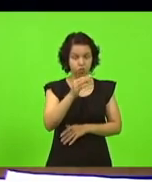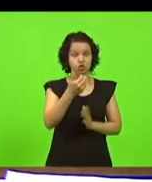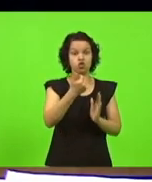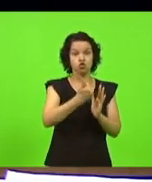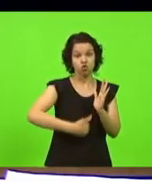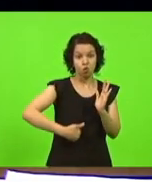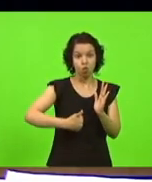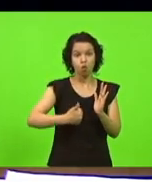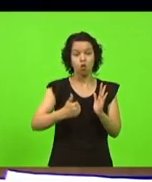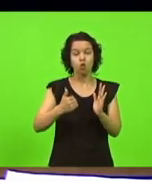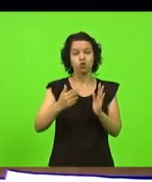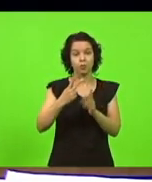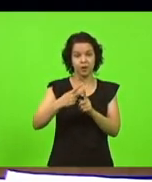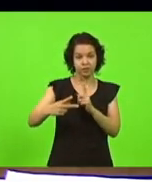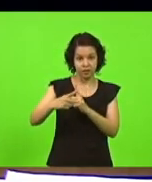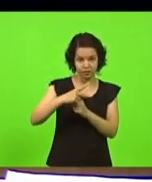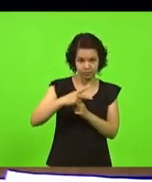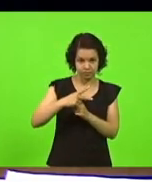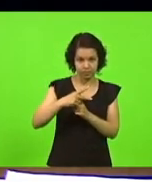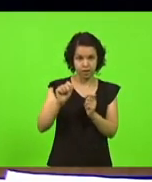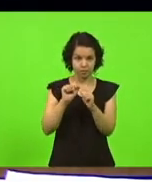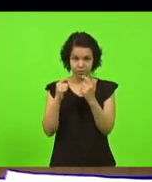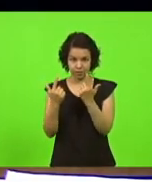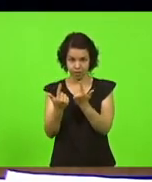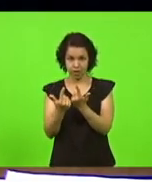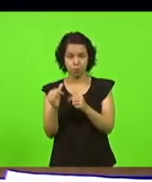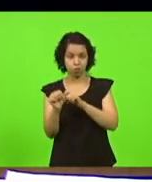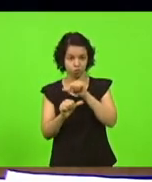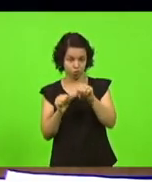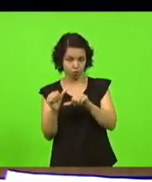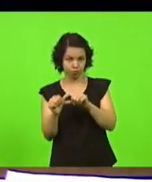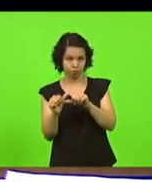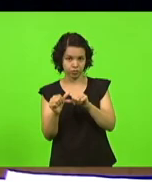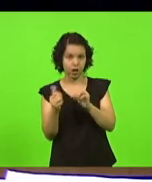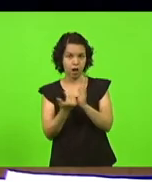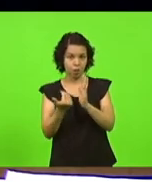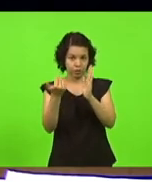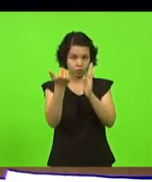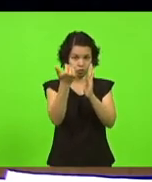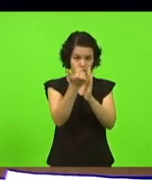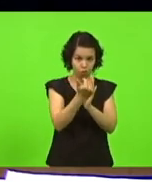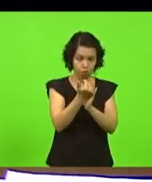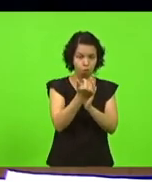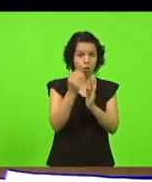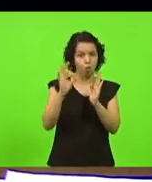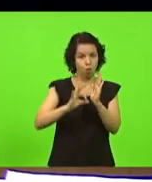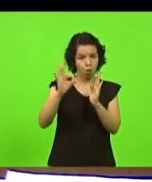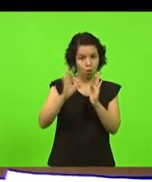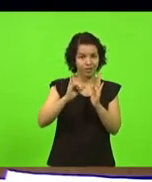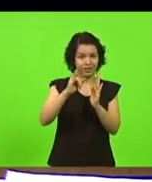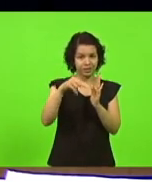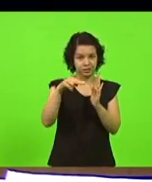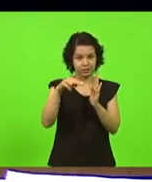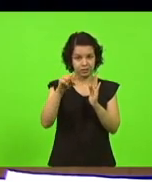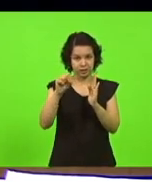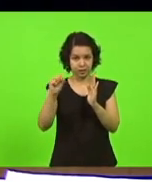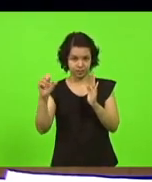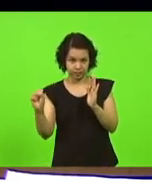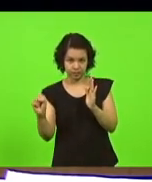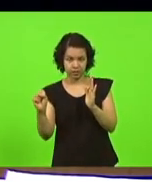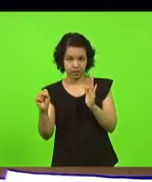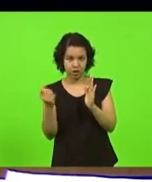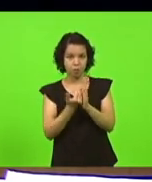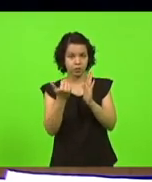foi mudado, a Assembleia mudou aqui a pedido do governo, aumentou a alíquota do INSS, então foi para 14%.